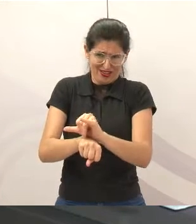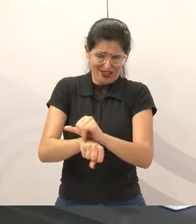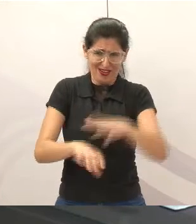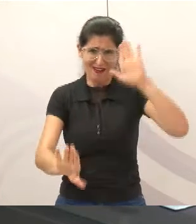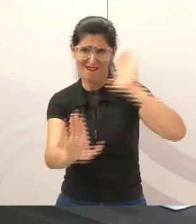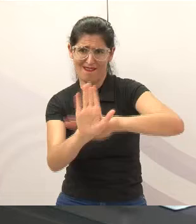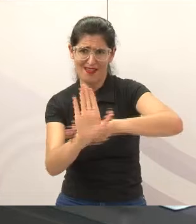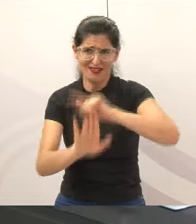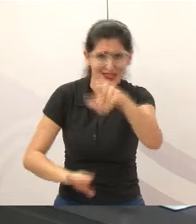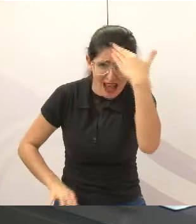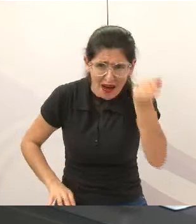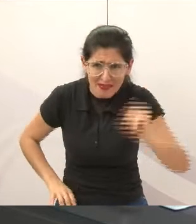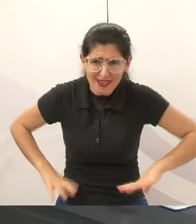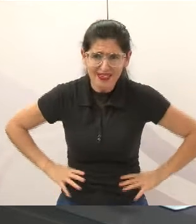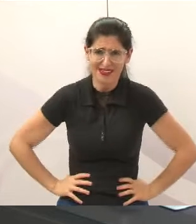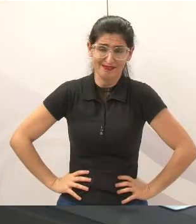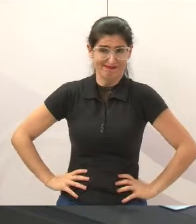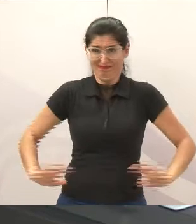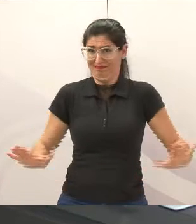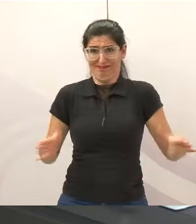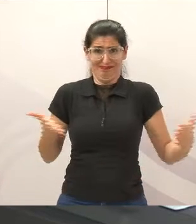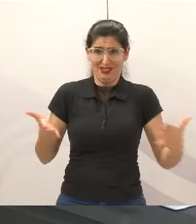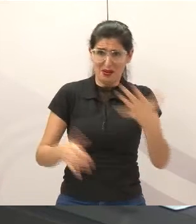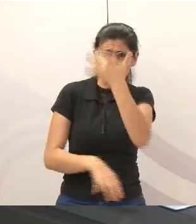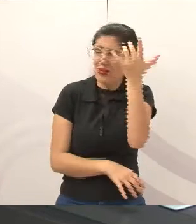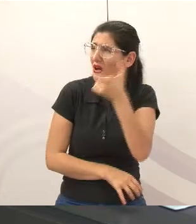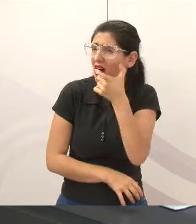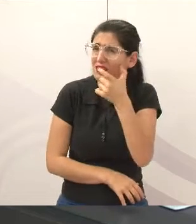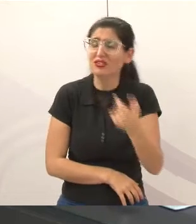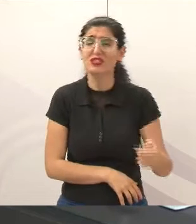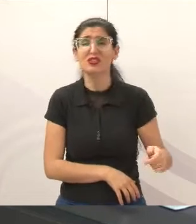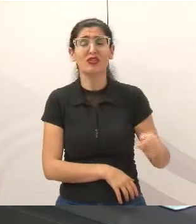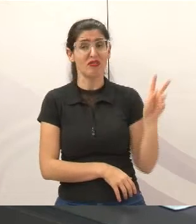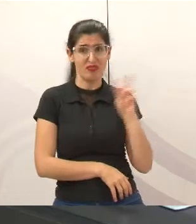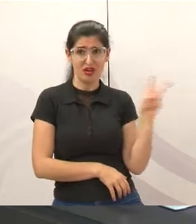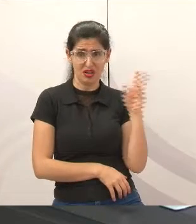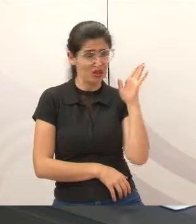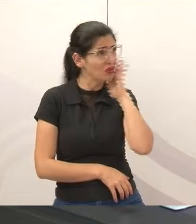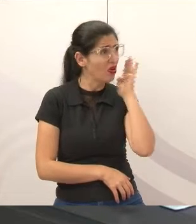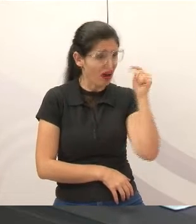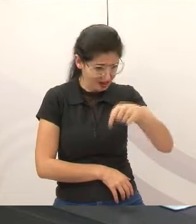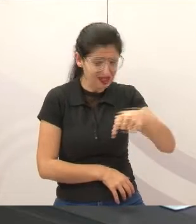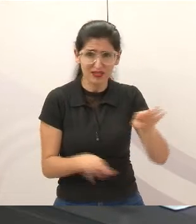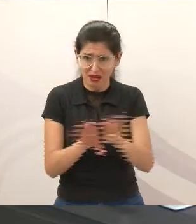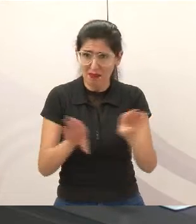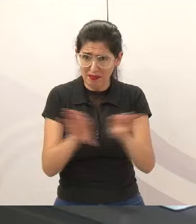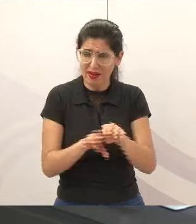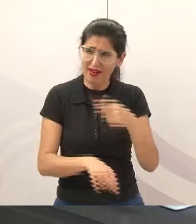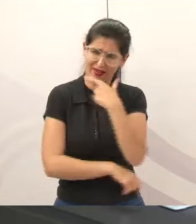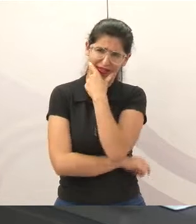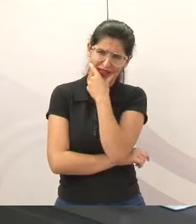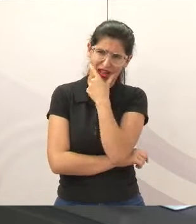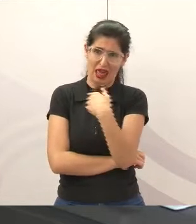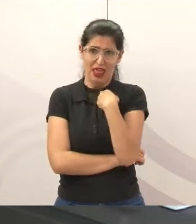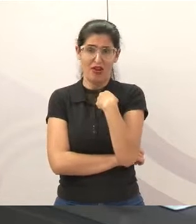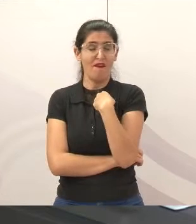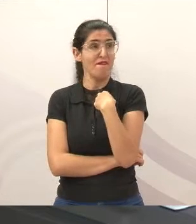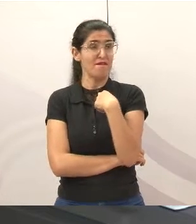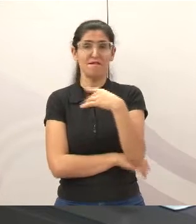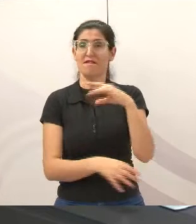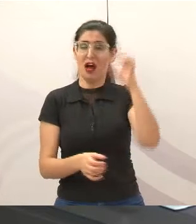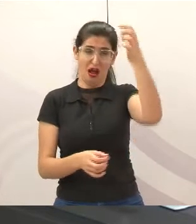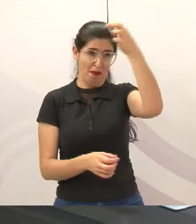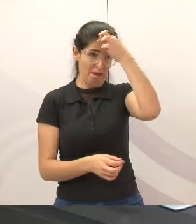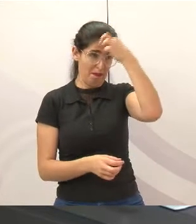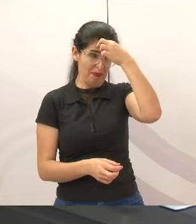sessão de Câmara, os nobres vereadores que estão aqui também acompanhando a minha fala, Eu não sou dono da verdade, não, mas